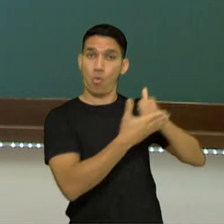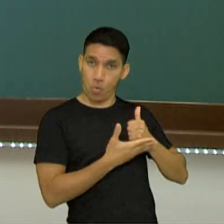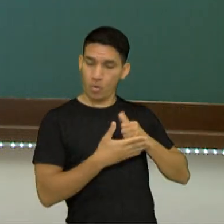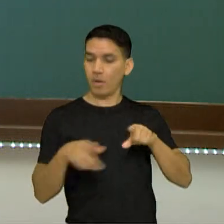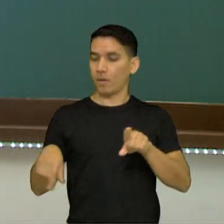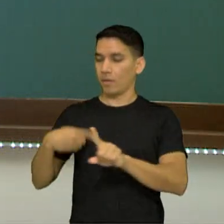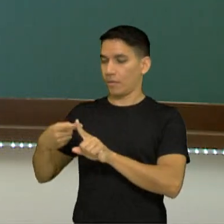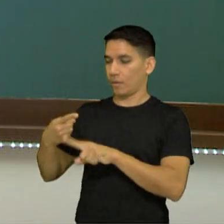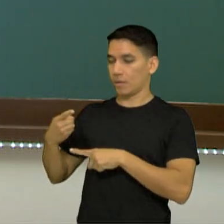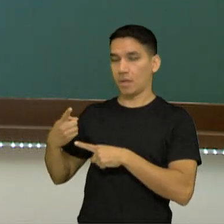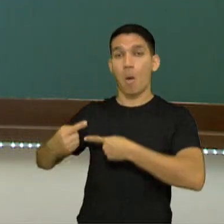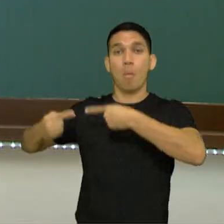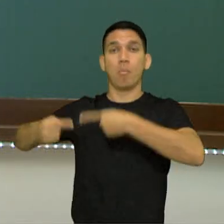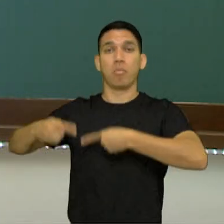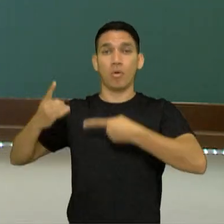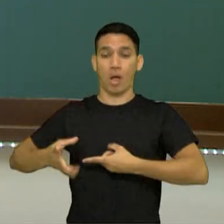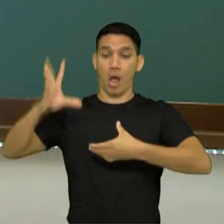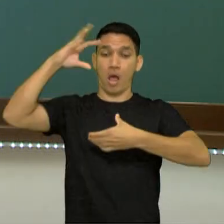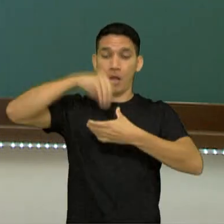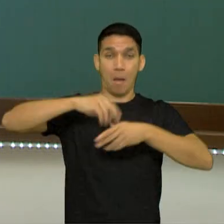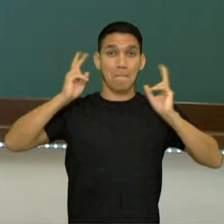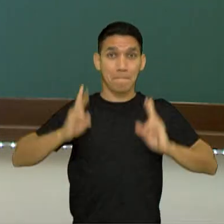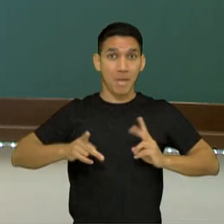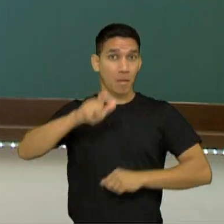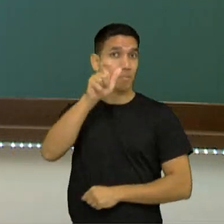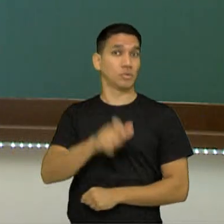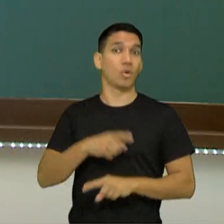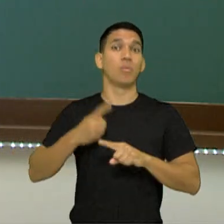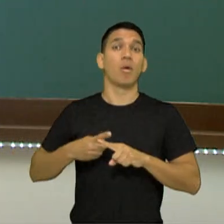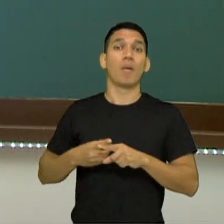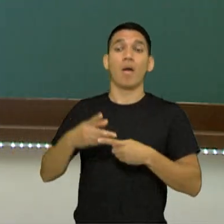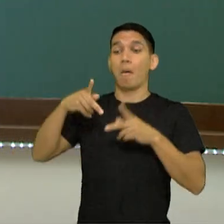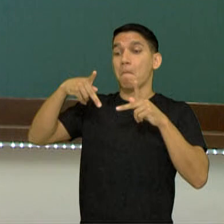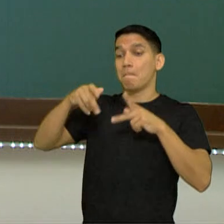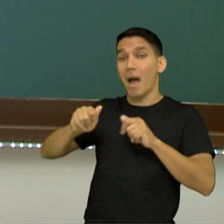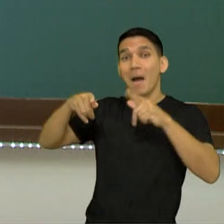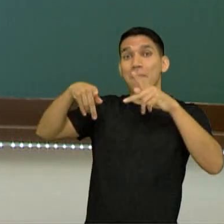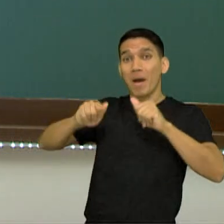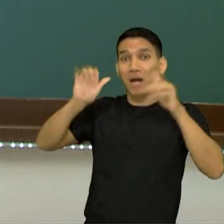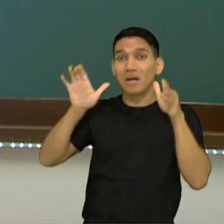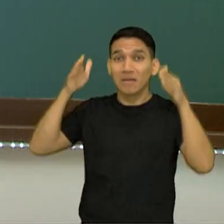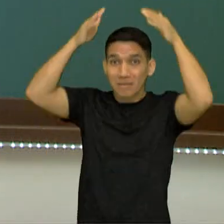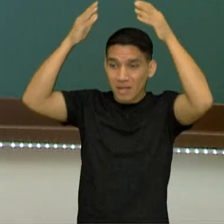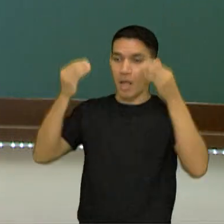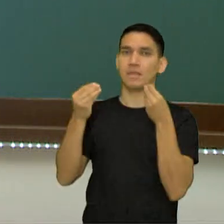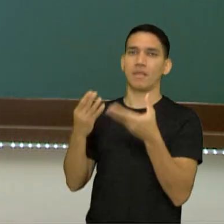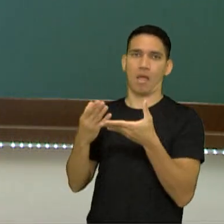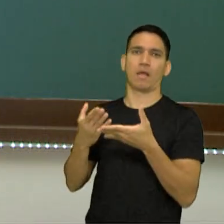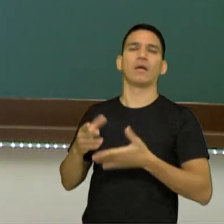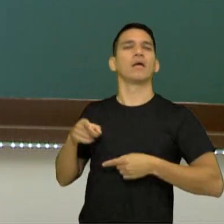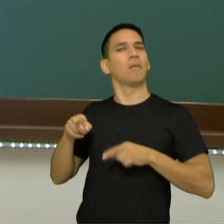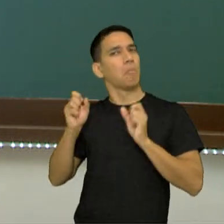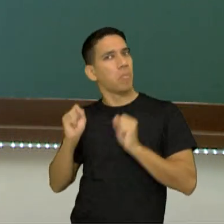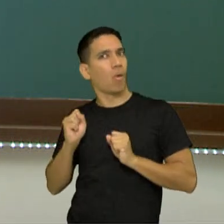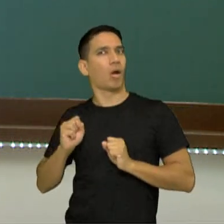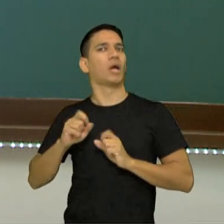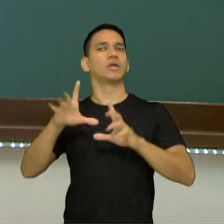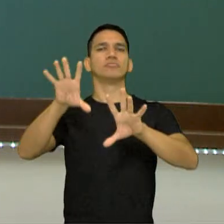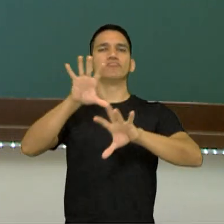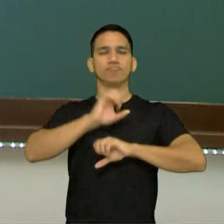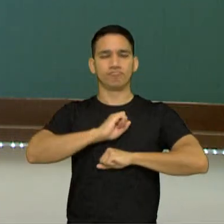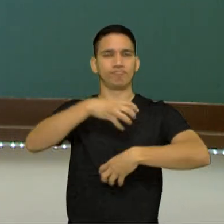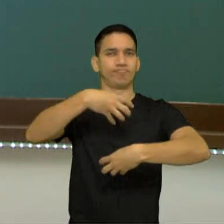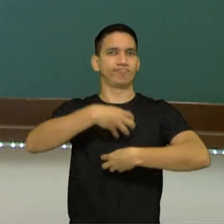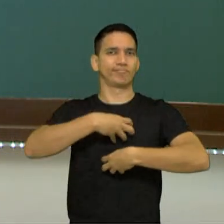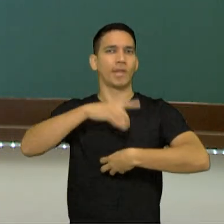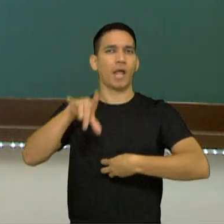político em uma pessoa só, porque ele foi coroado pelo Papa, pessoal. Então agora ele tem um poder divino, podemos dizer assim, e um